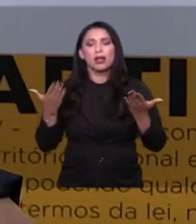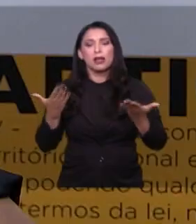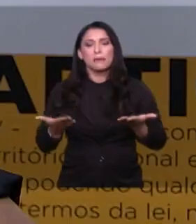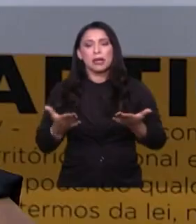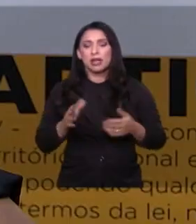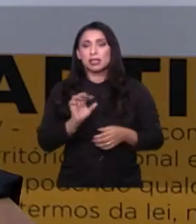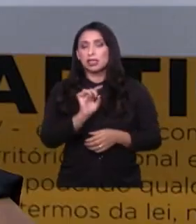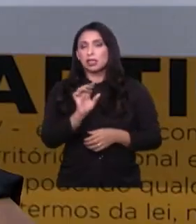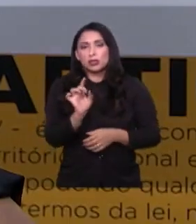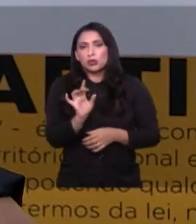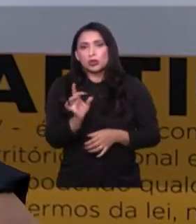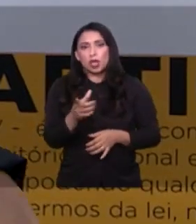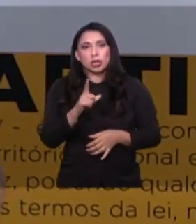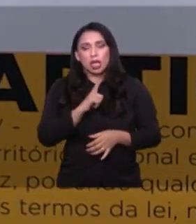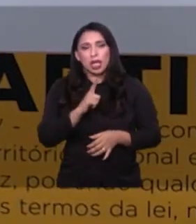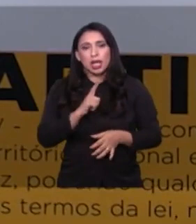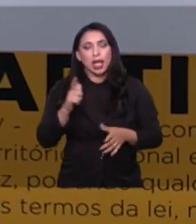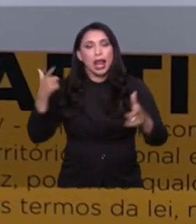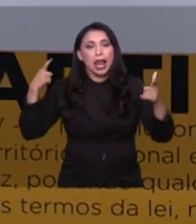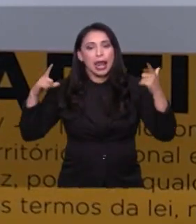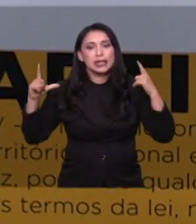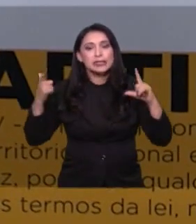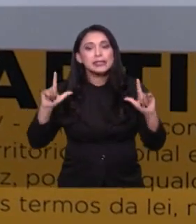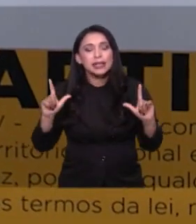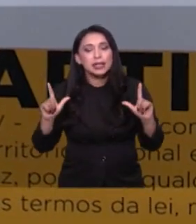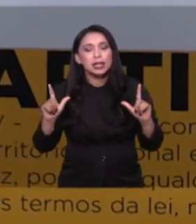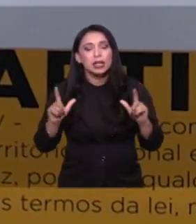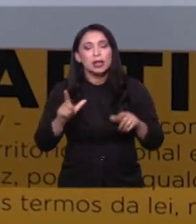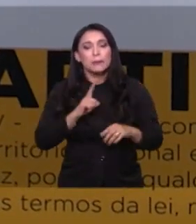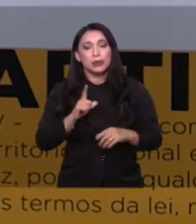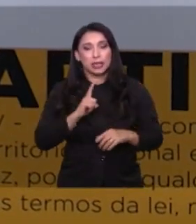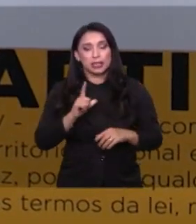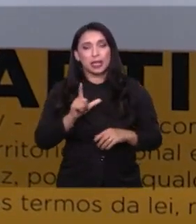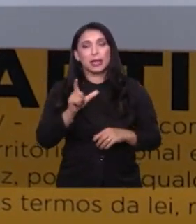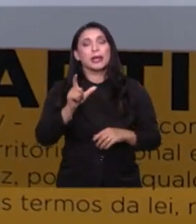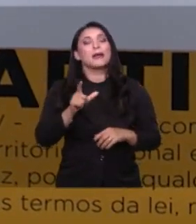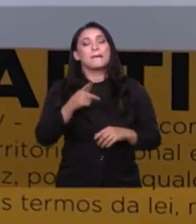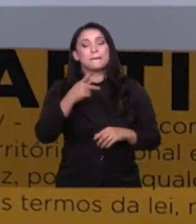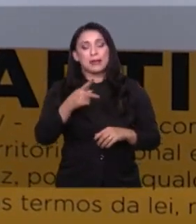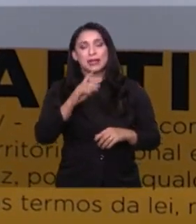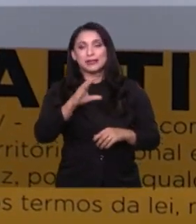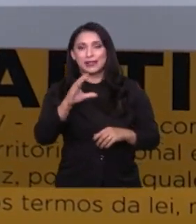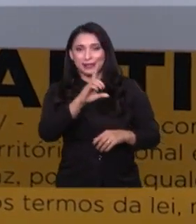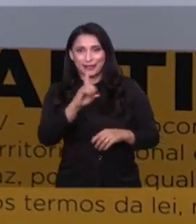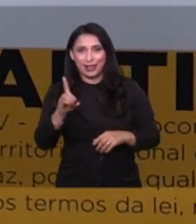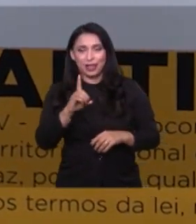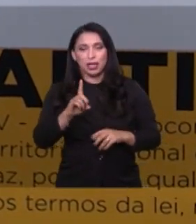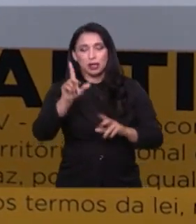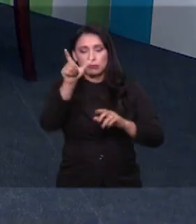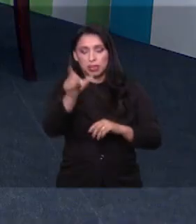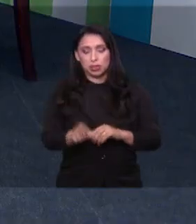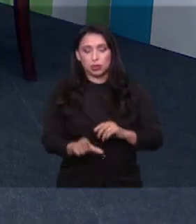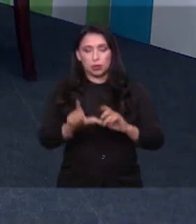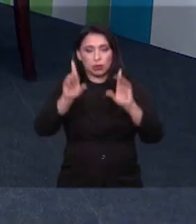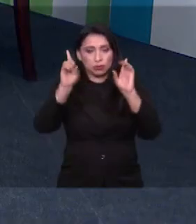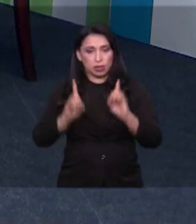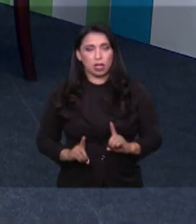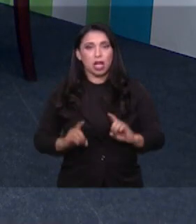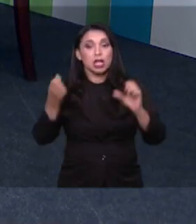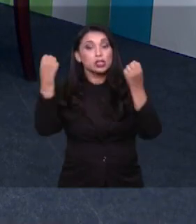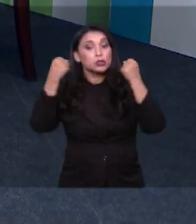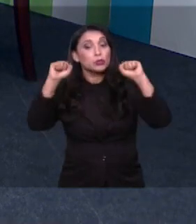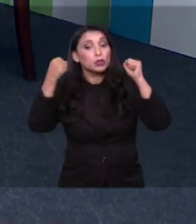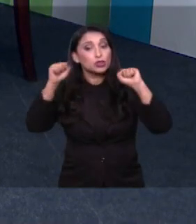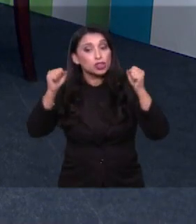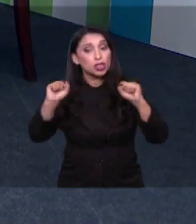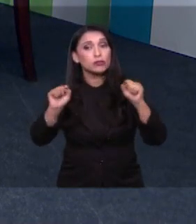tem lazer, a gente precisa, porque tem PCD competente na área esportivas, tem PCD competente